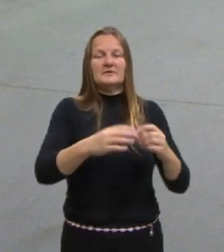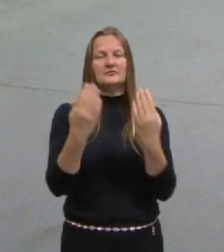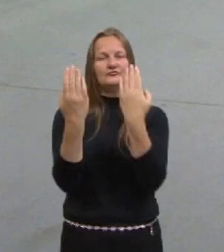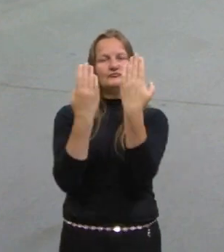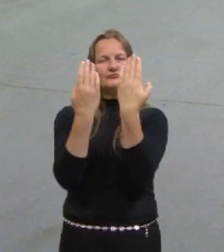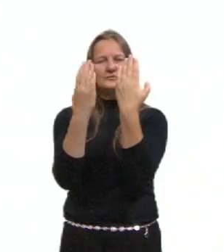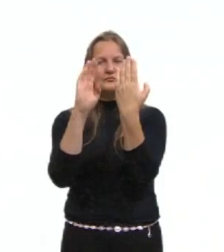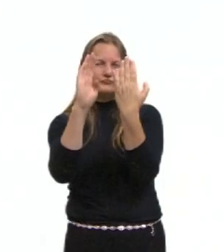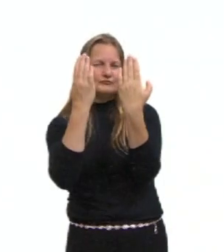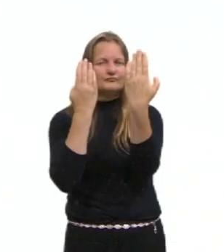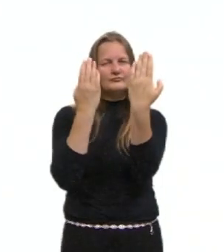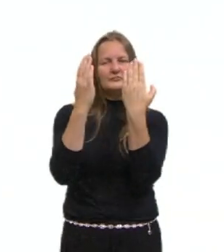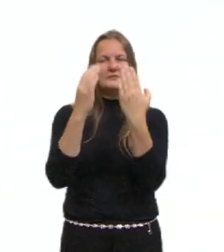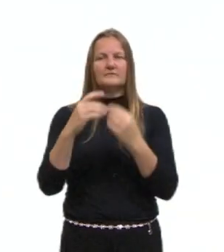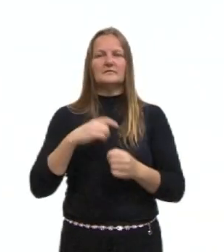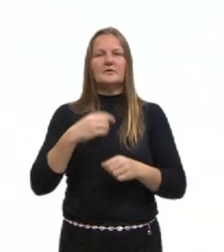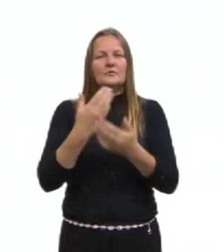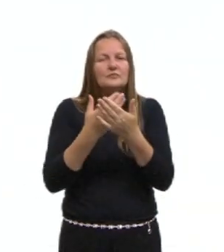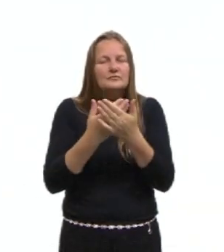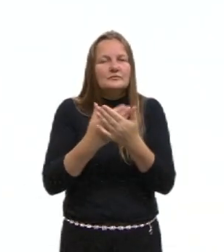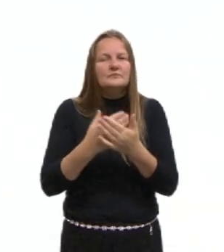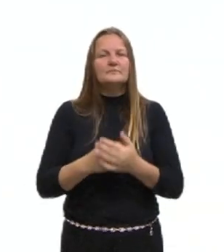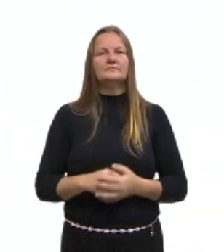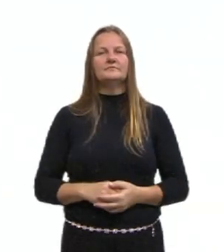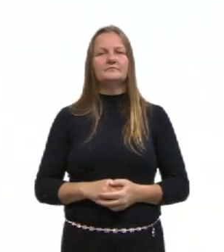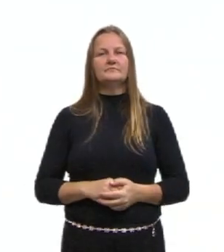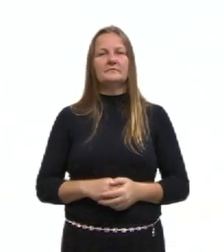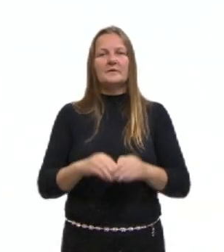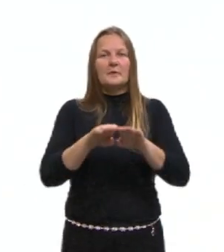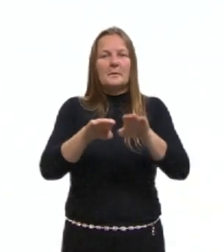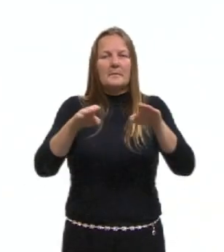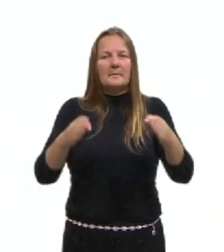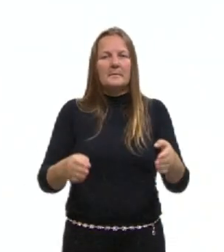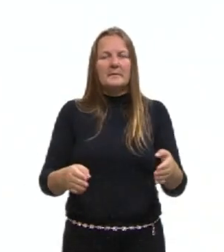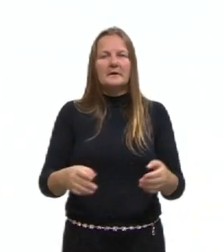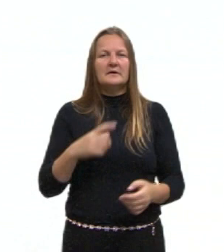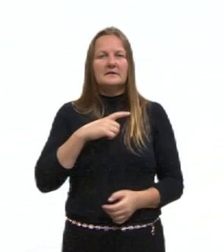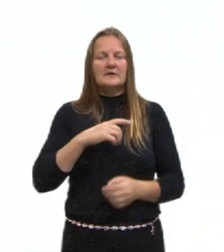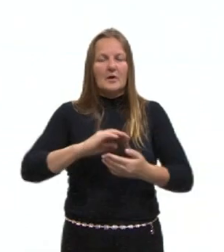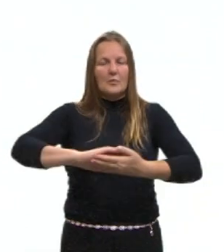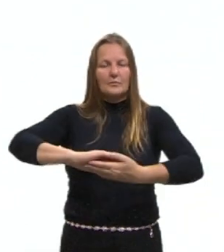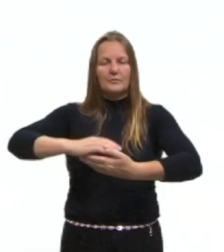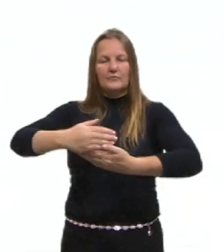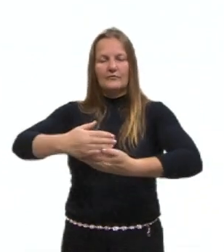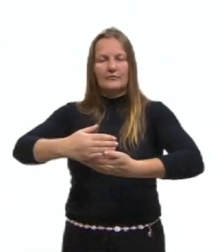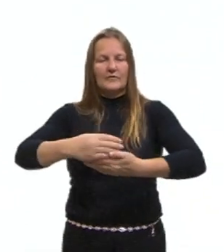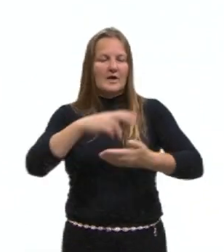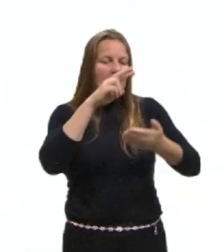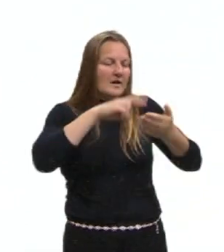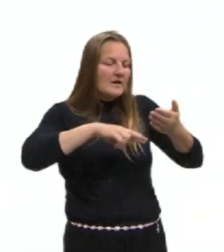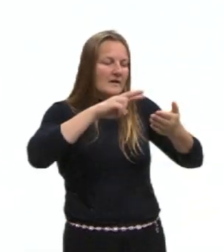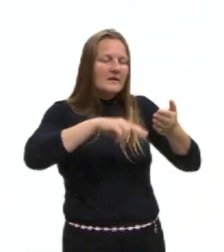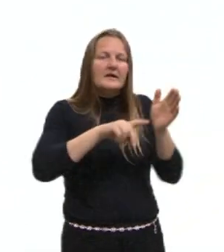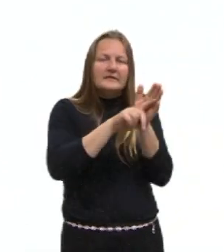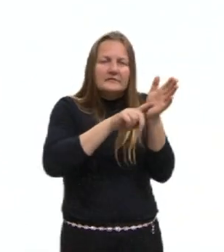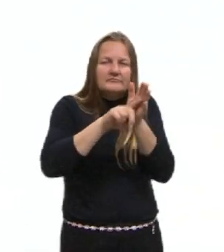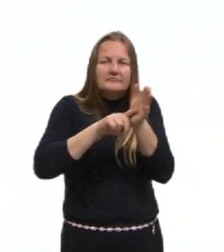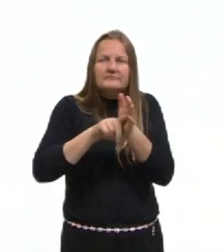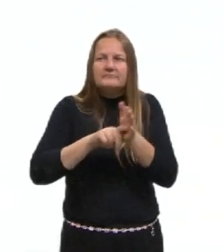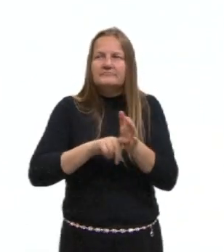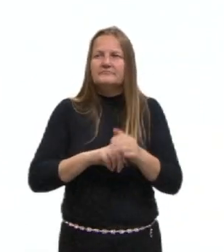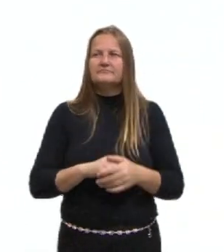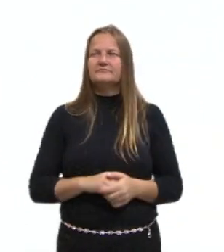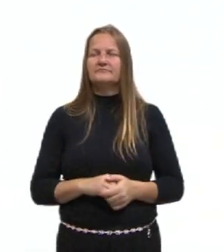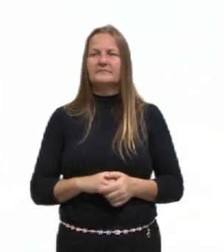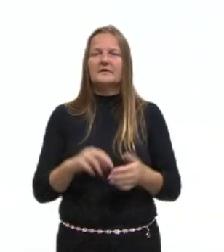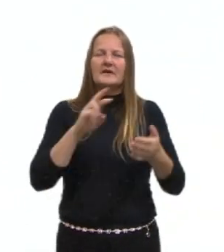né, a mim estudando numa mesinha com o notebook, lendo as pesquisas, né? A gente faz muita